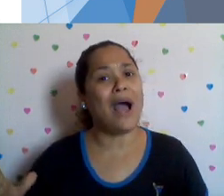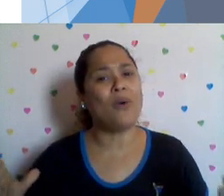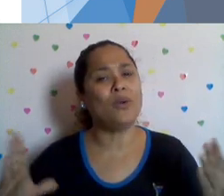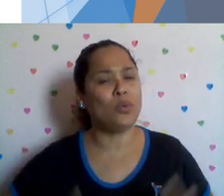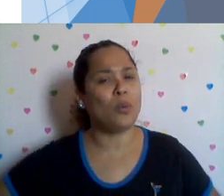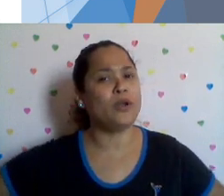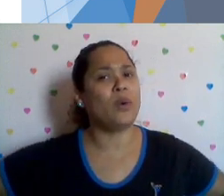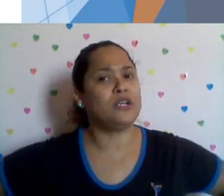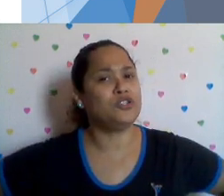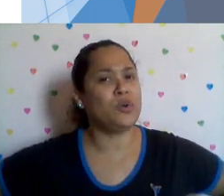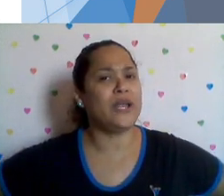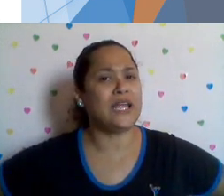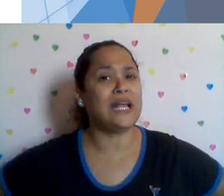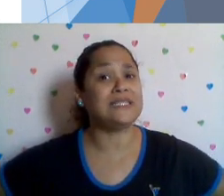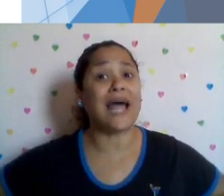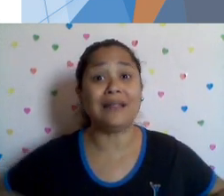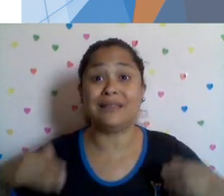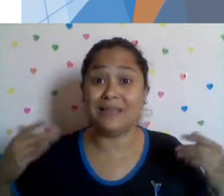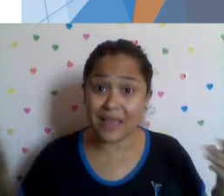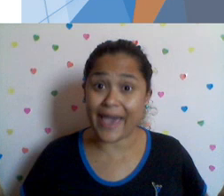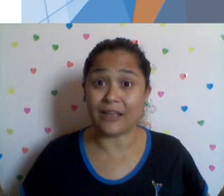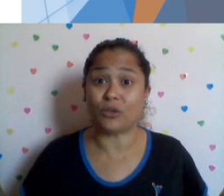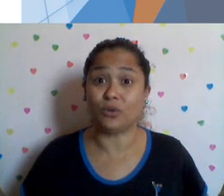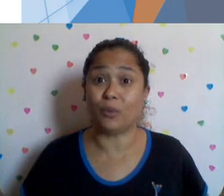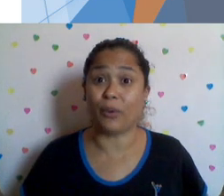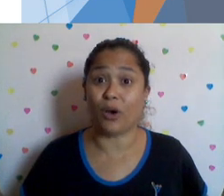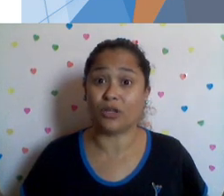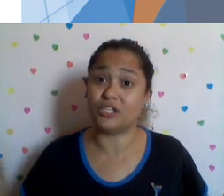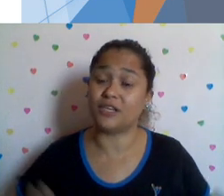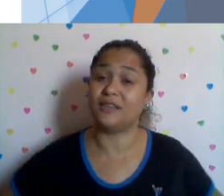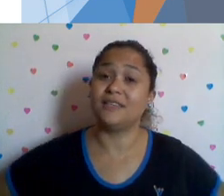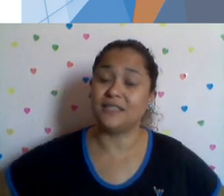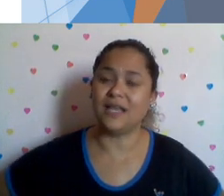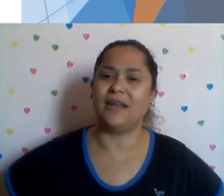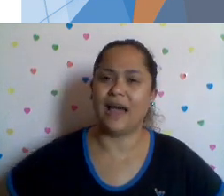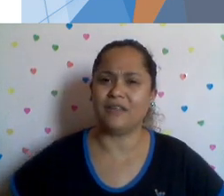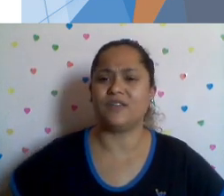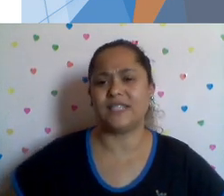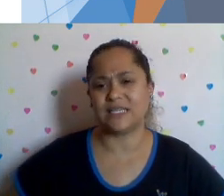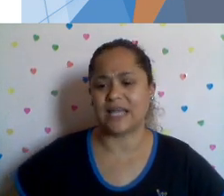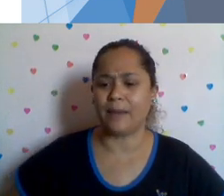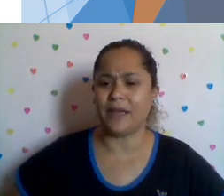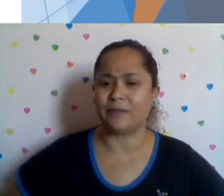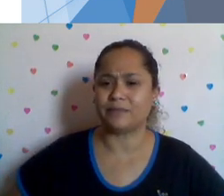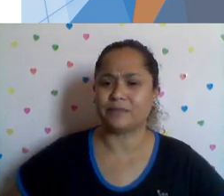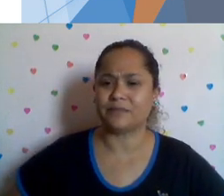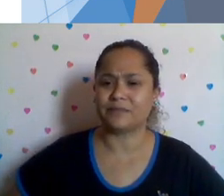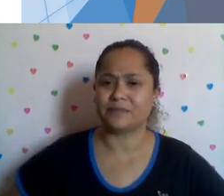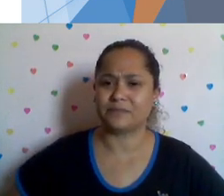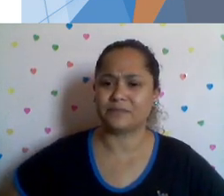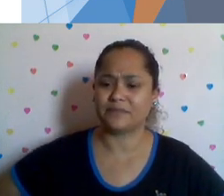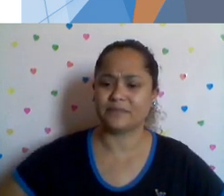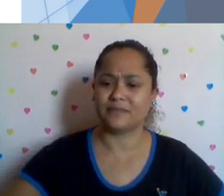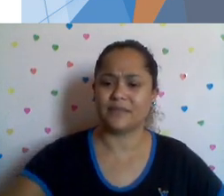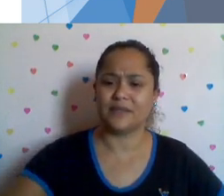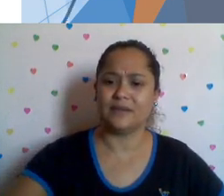1. Qual número a Joaninha está dentro do pote? Será que vocês sabem?